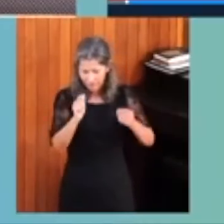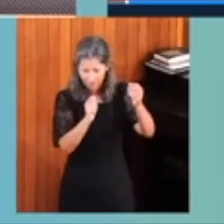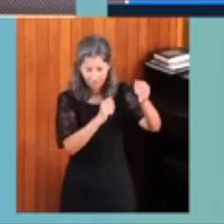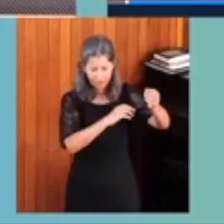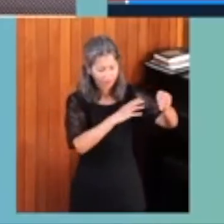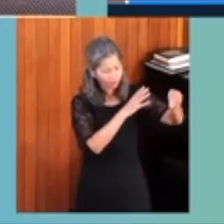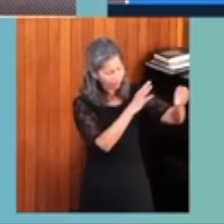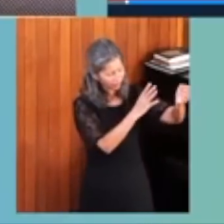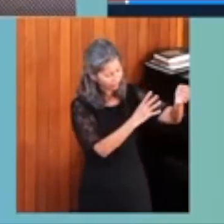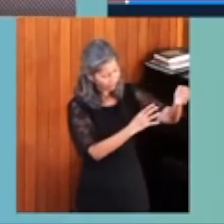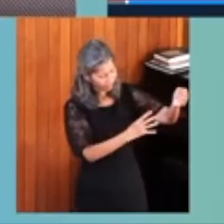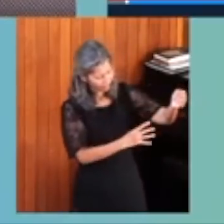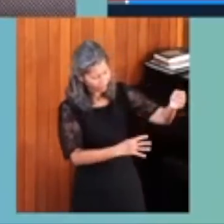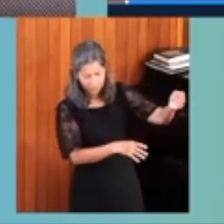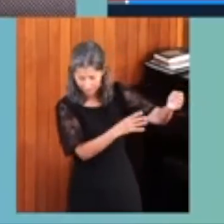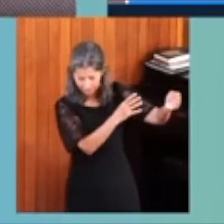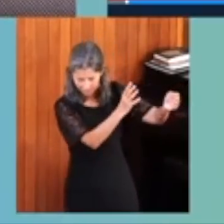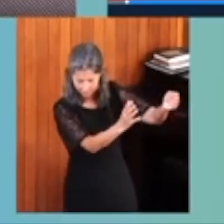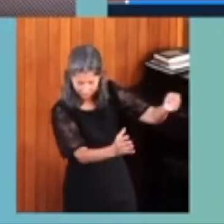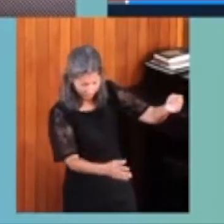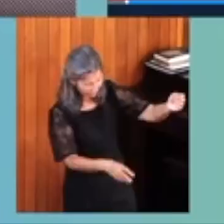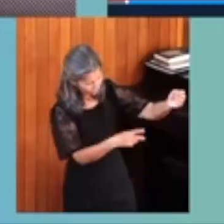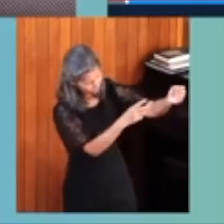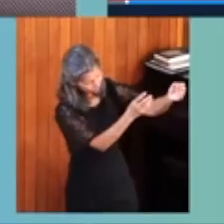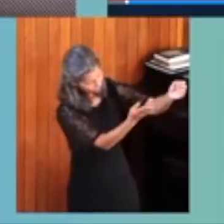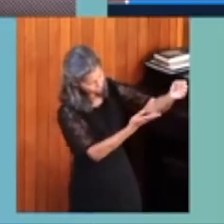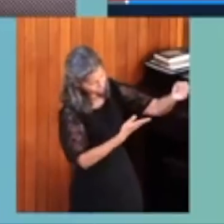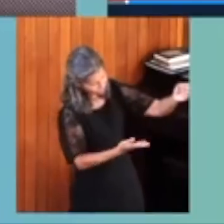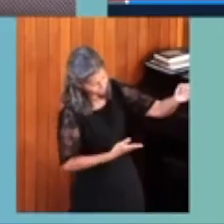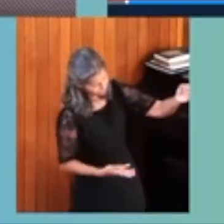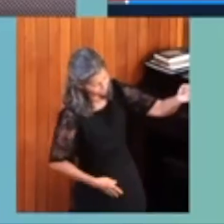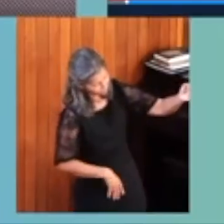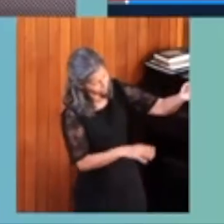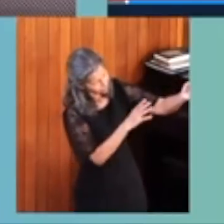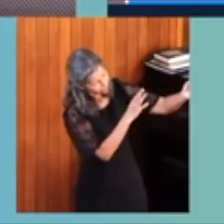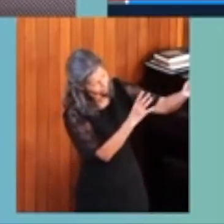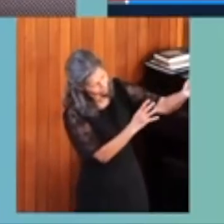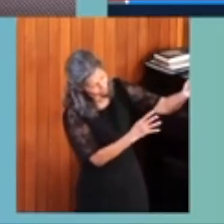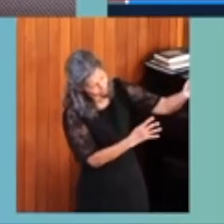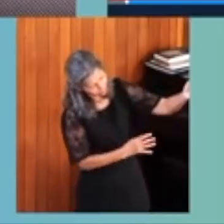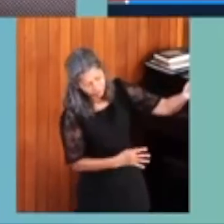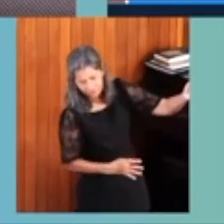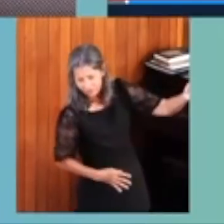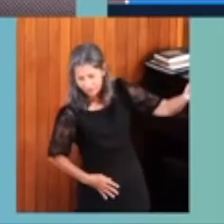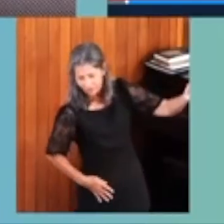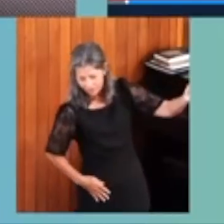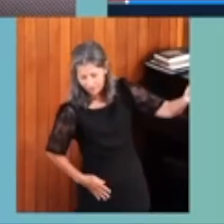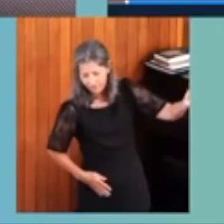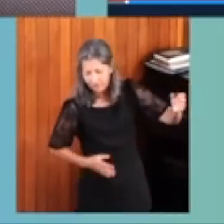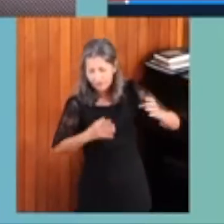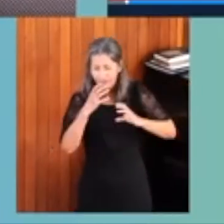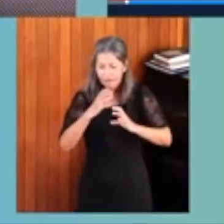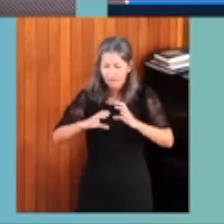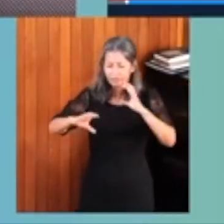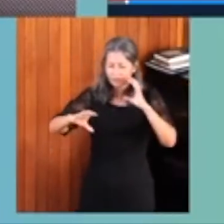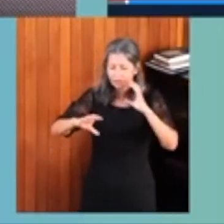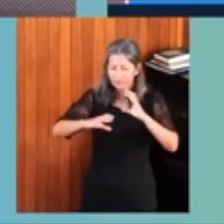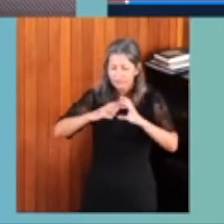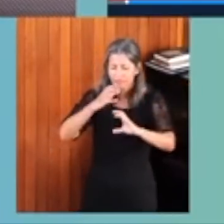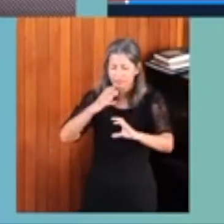né? Cantavam um cântico novo diante do trono, um cântico que ninguém podia aprender, senão eles,